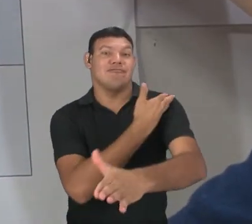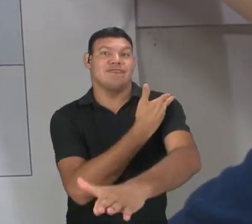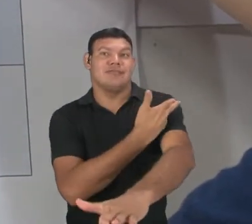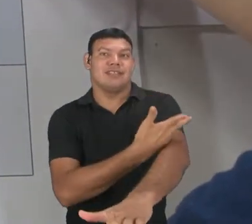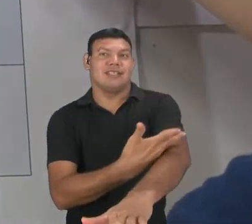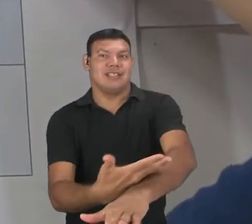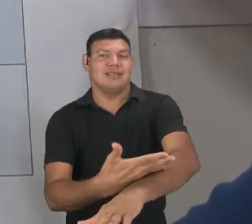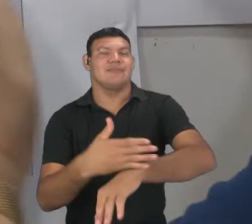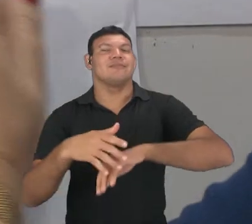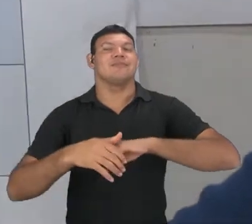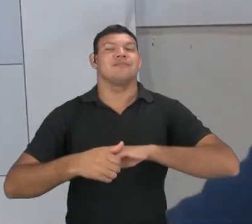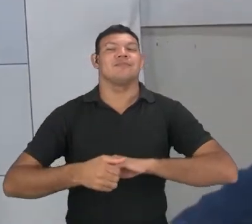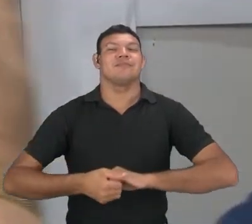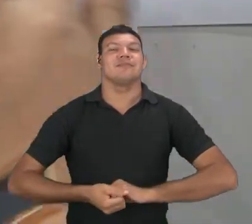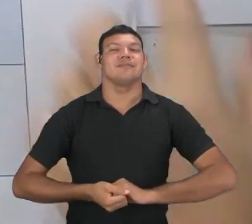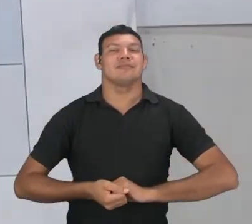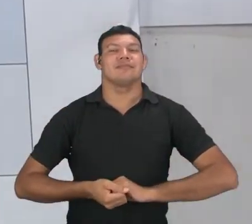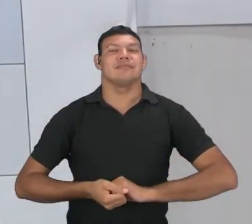Rio Branco.